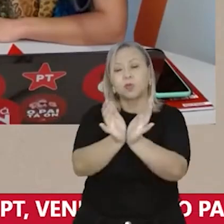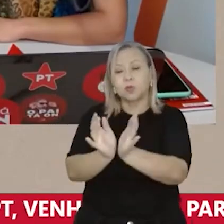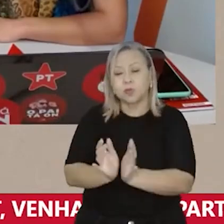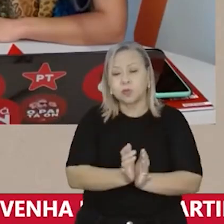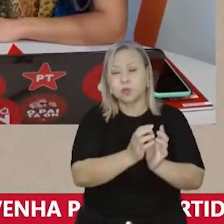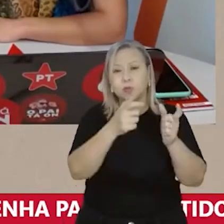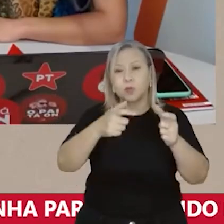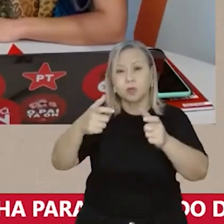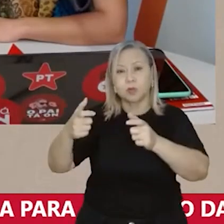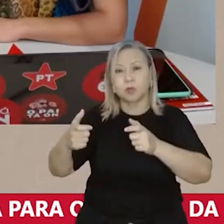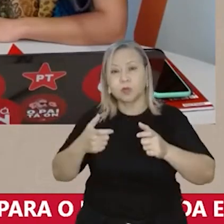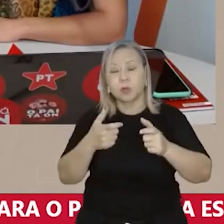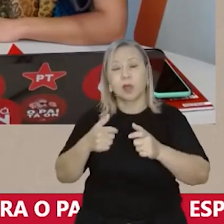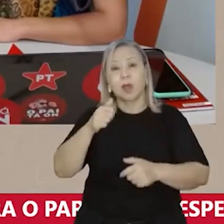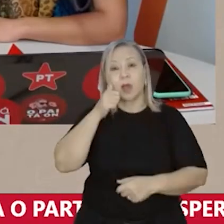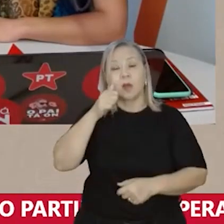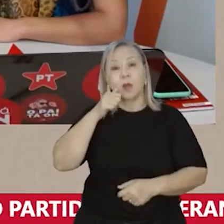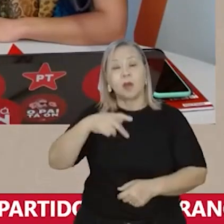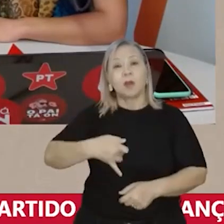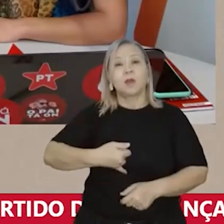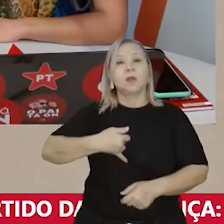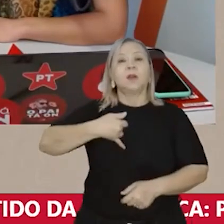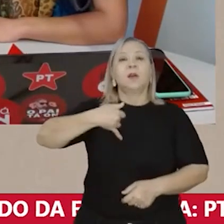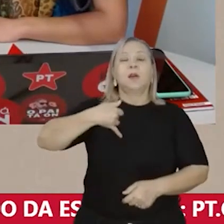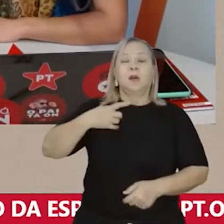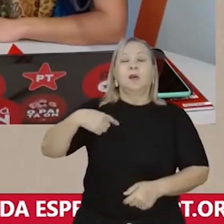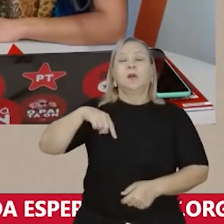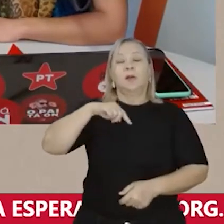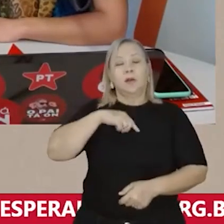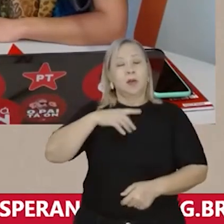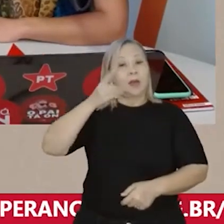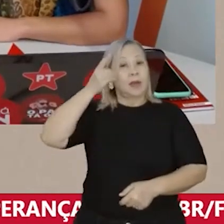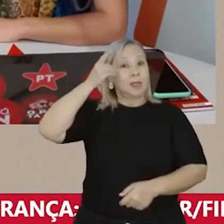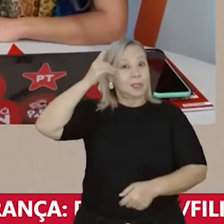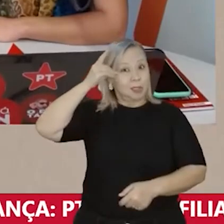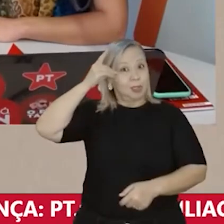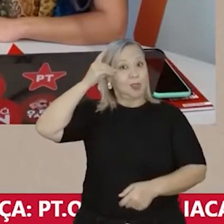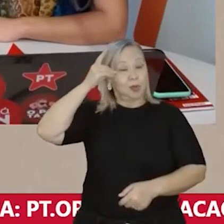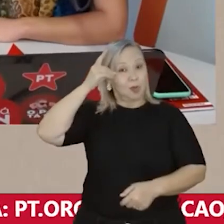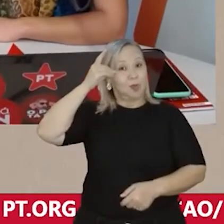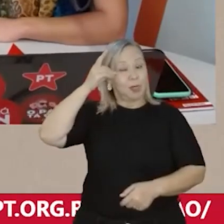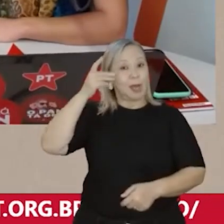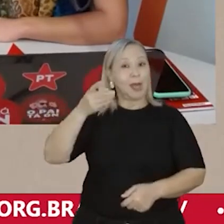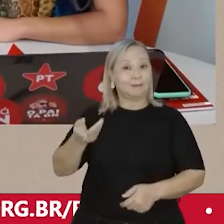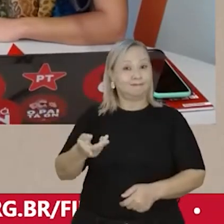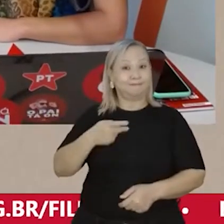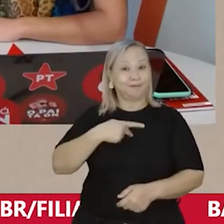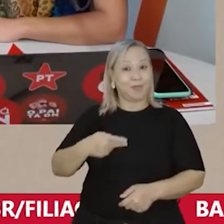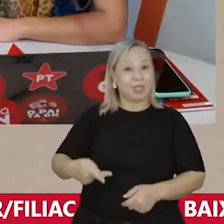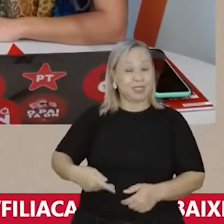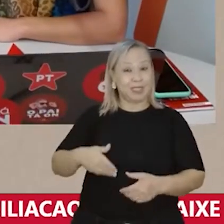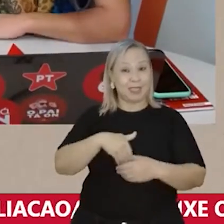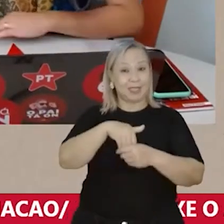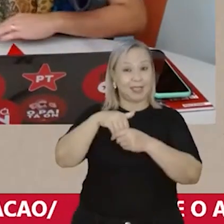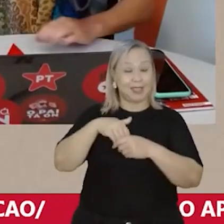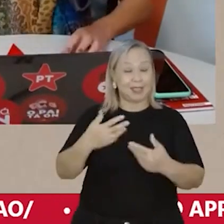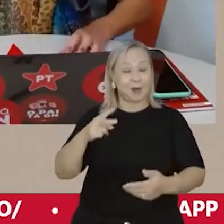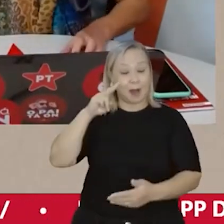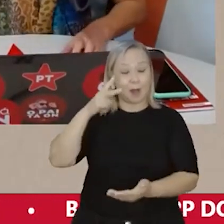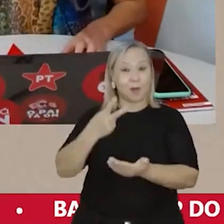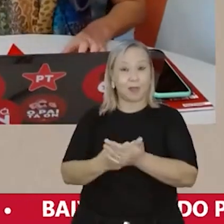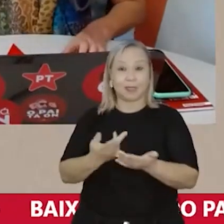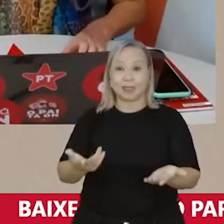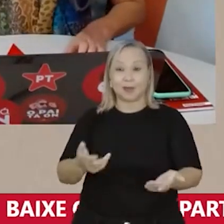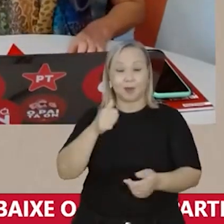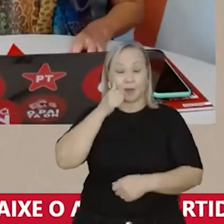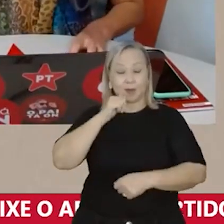foi um orgulho para a gente ter a nossa presidenta eleita, né, e agora reconhecida como uma das mulheres mais queridas no